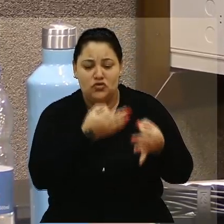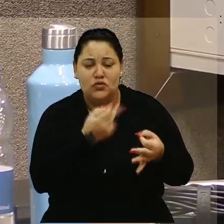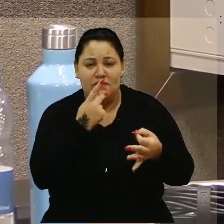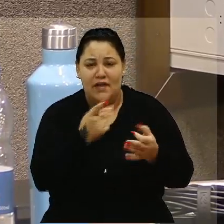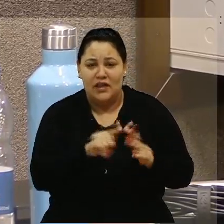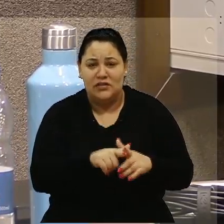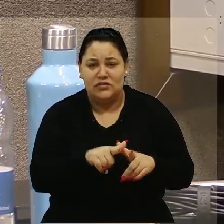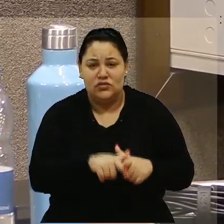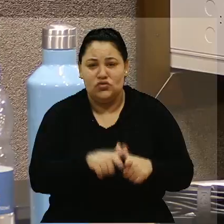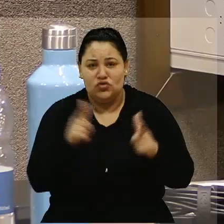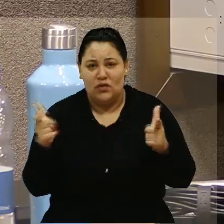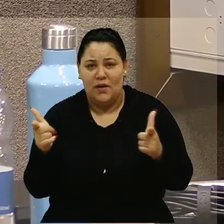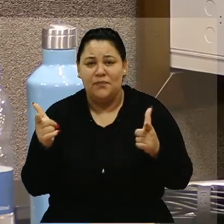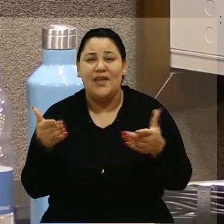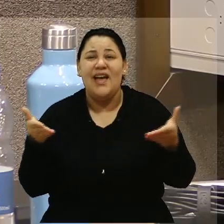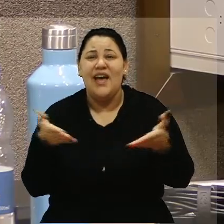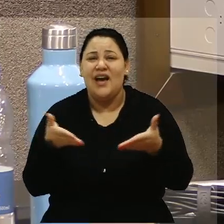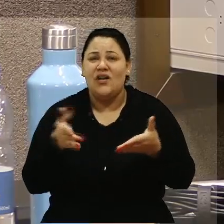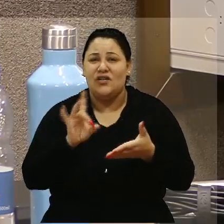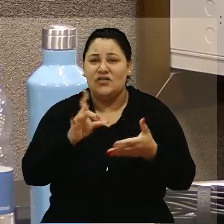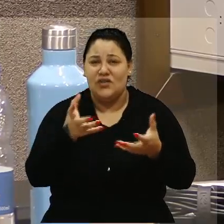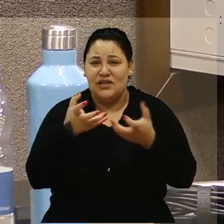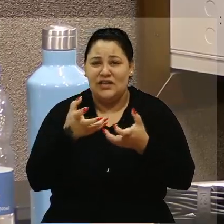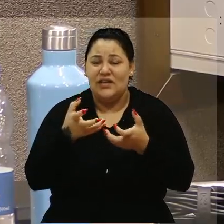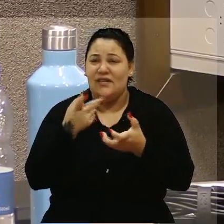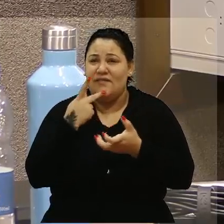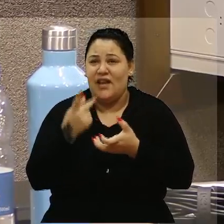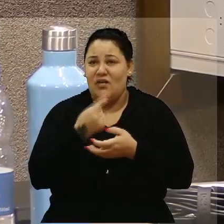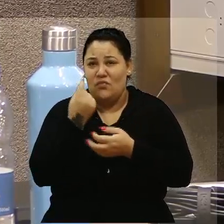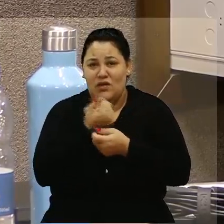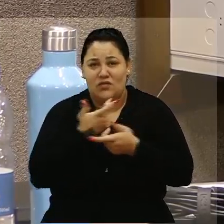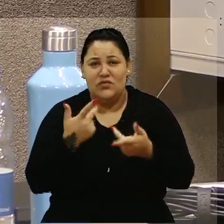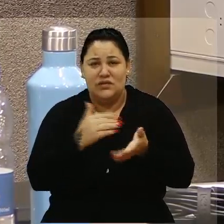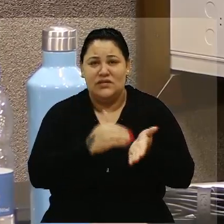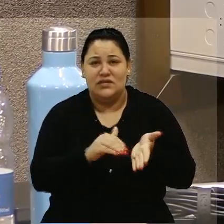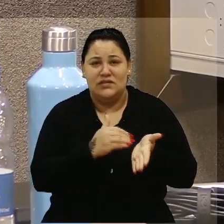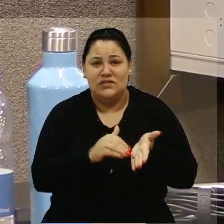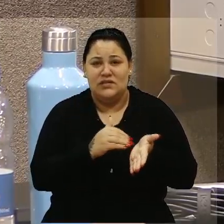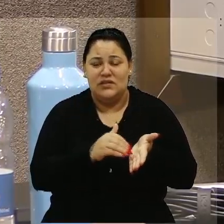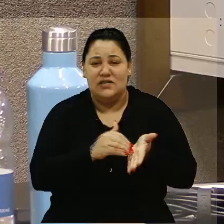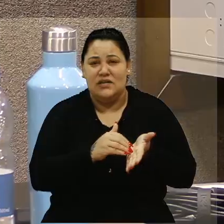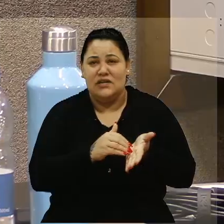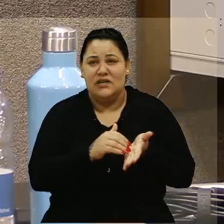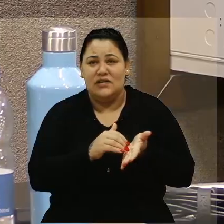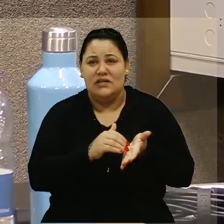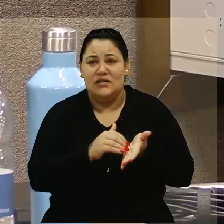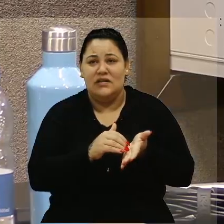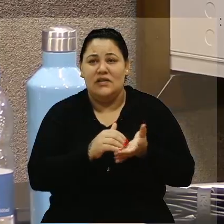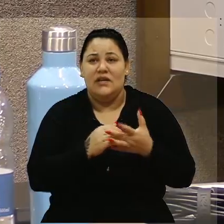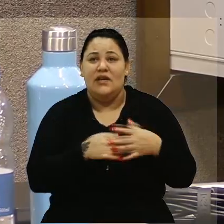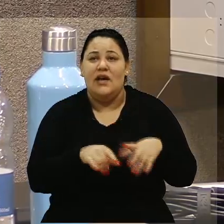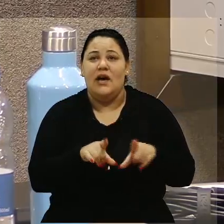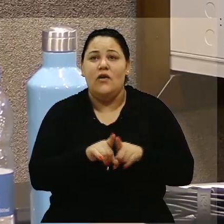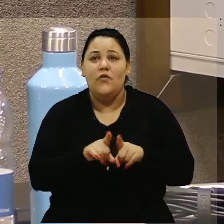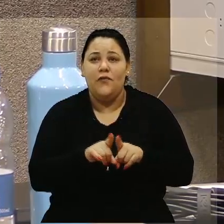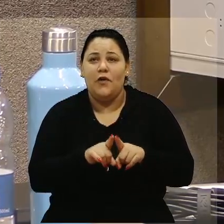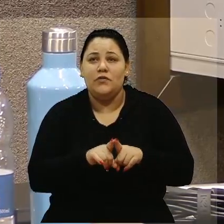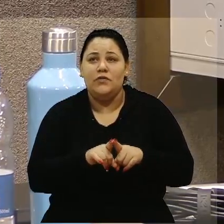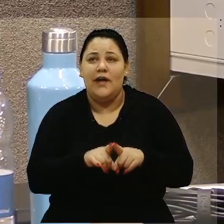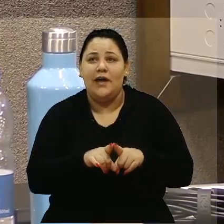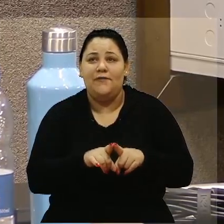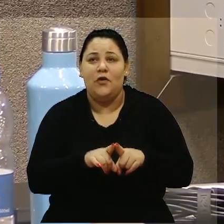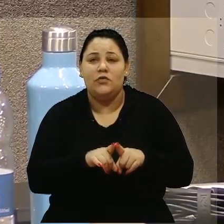Agora, eu só gostaria de fazer um reparo ao secretário Ildefonso. O secretário Ildefonso tem um grande